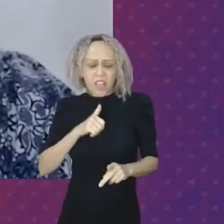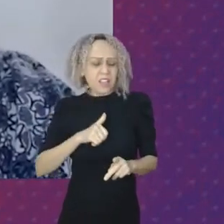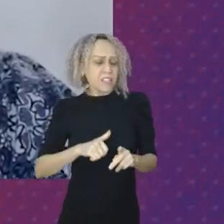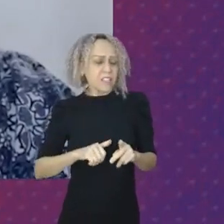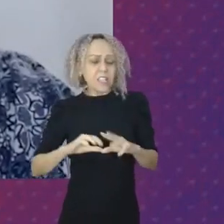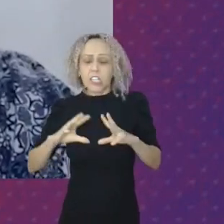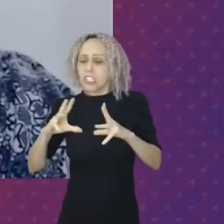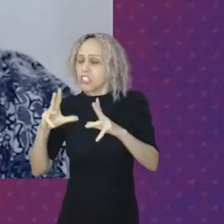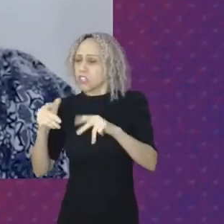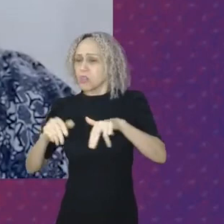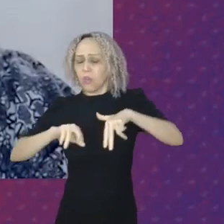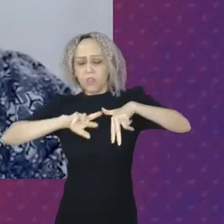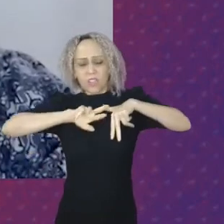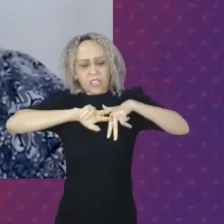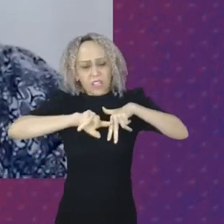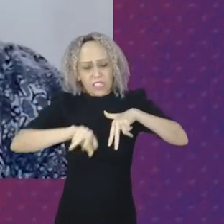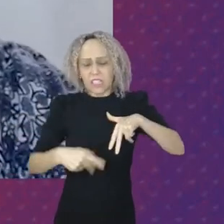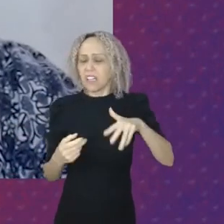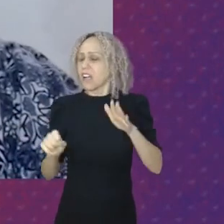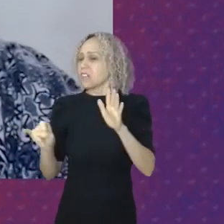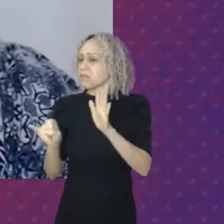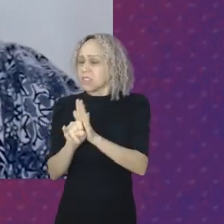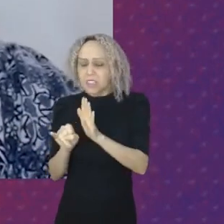identidades. A gente precisa garantir